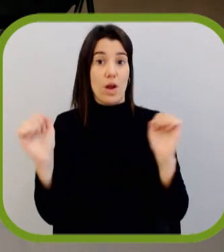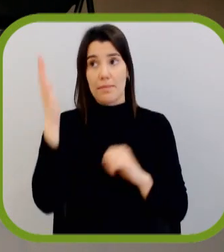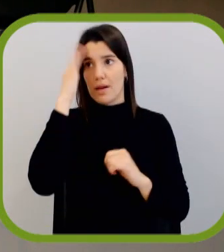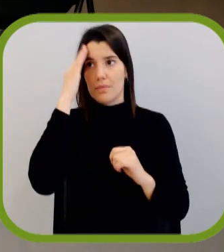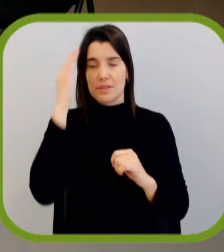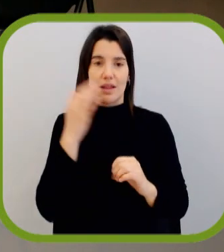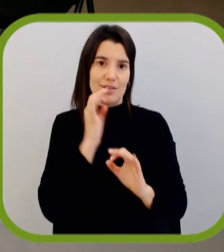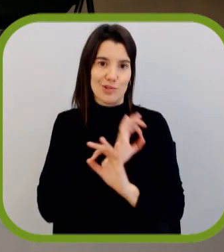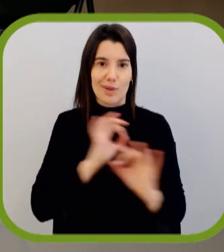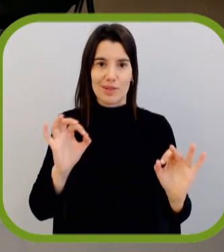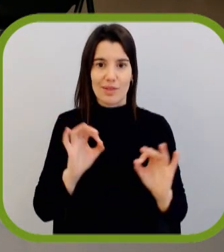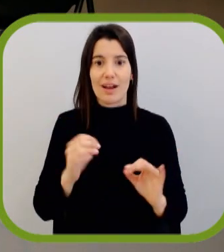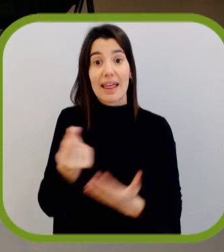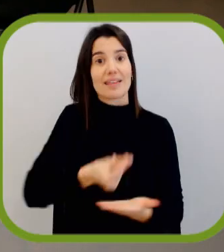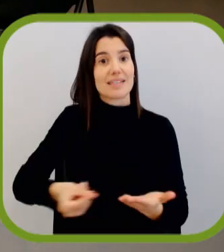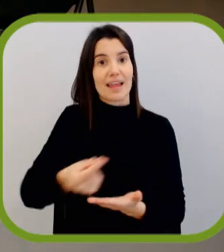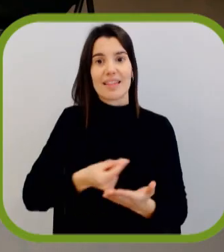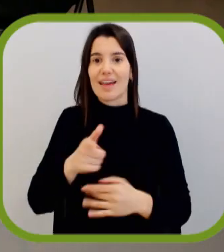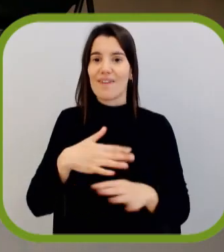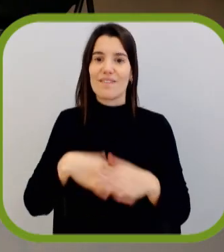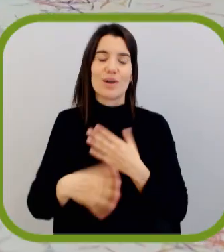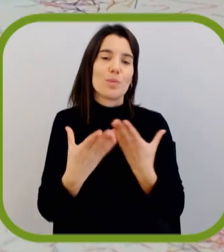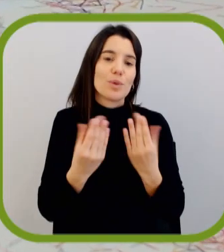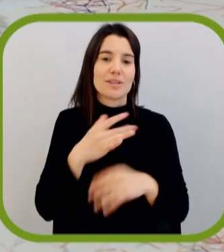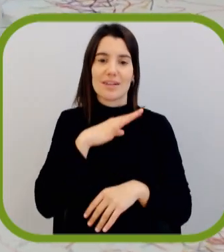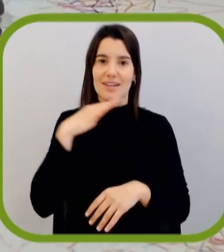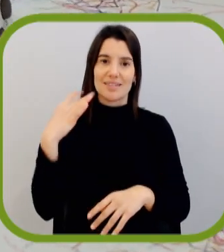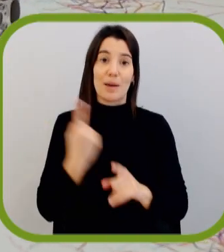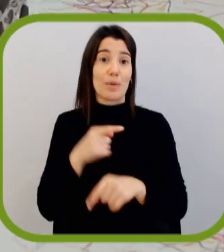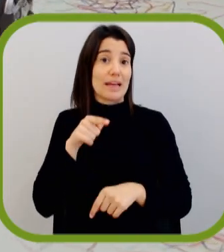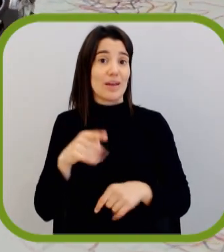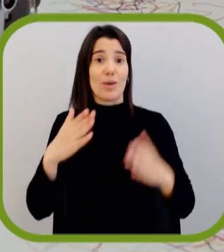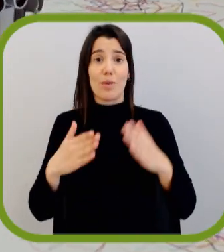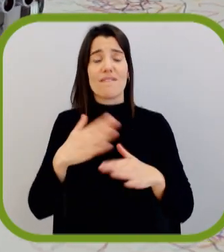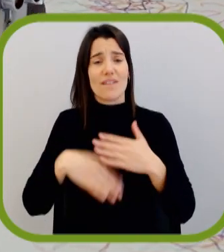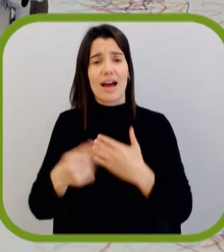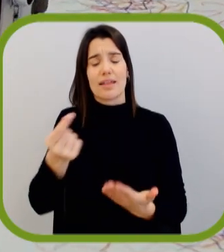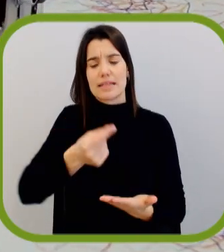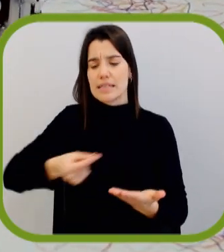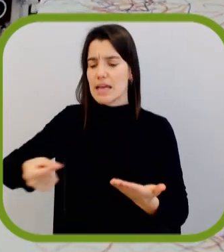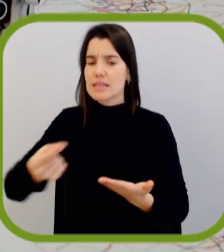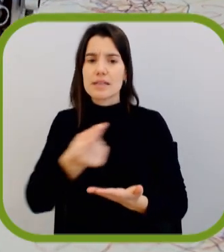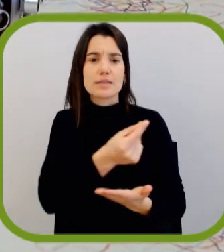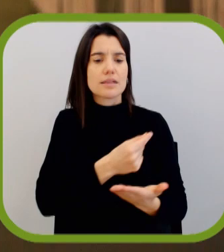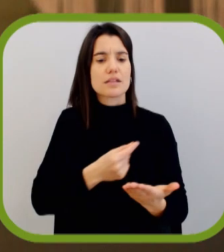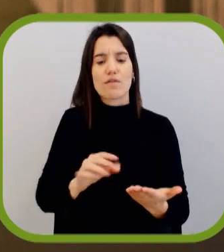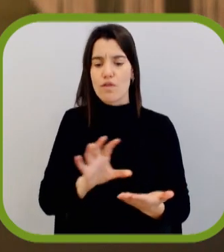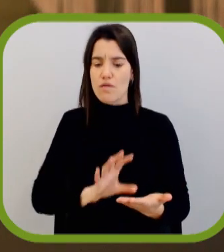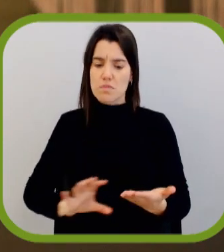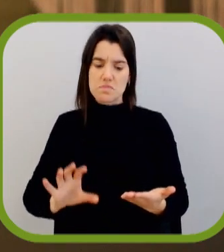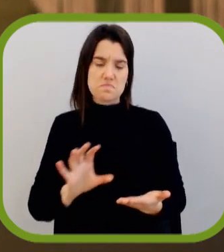capacidade brutal e faz uns desenhos muito engraçados, porque é ele que faz o desenho todo, faz a